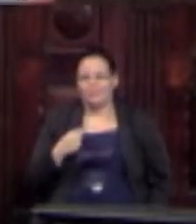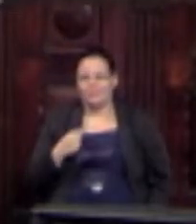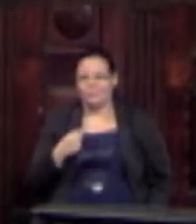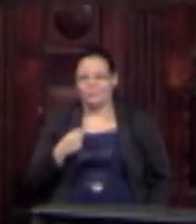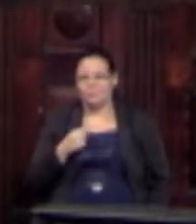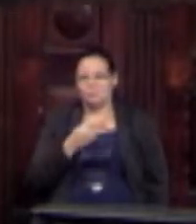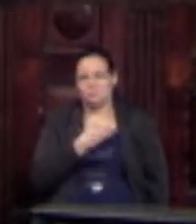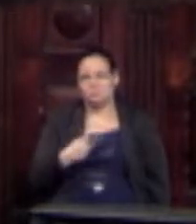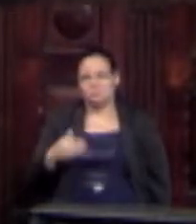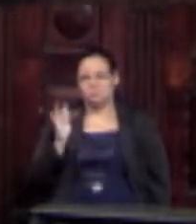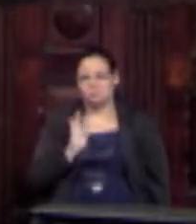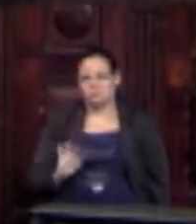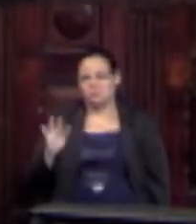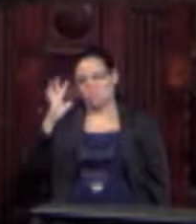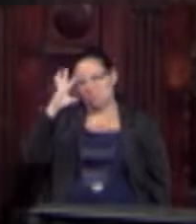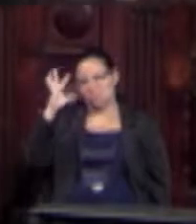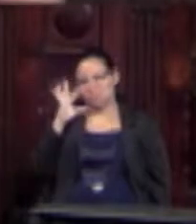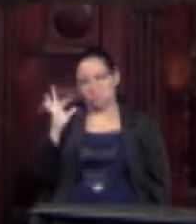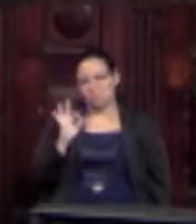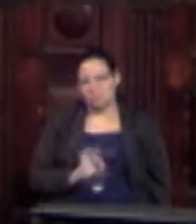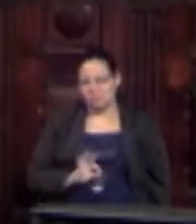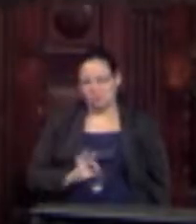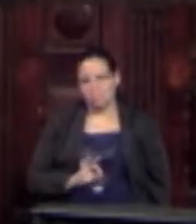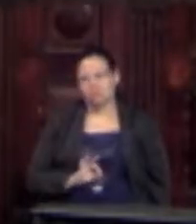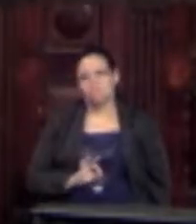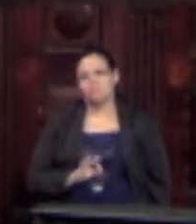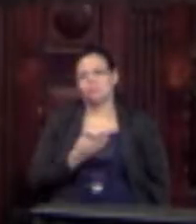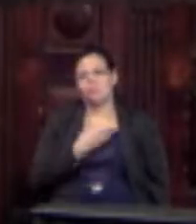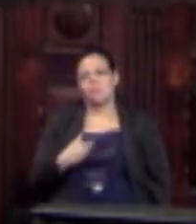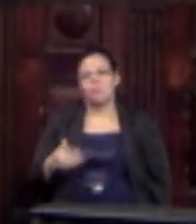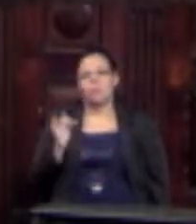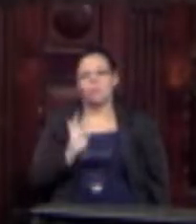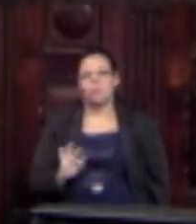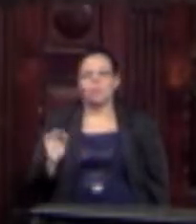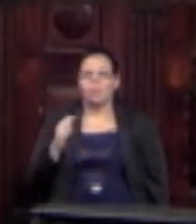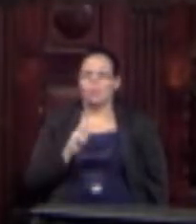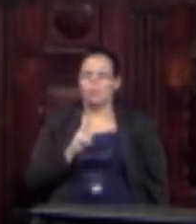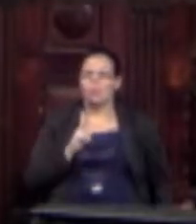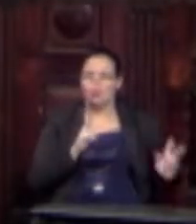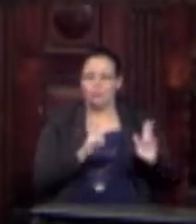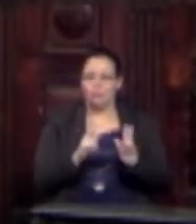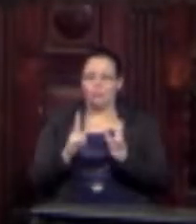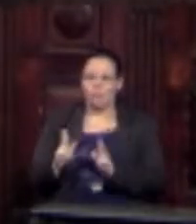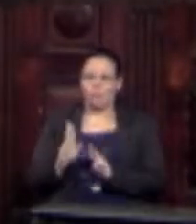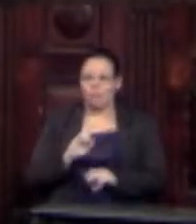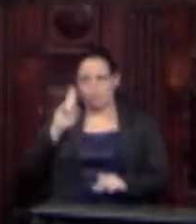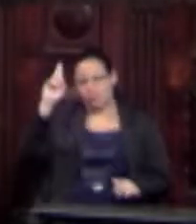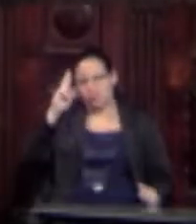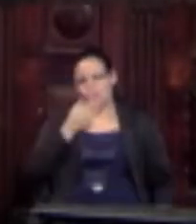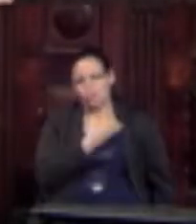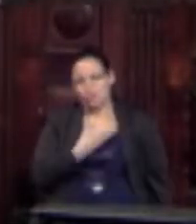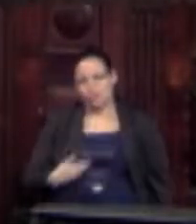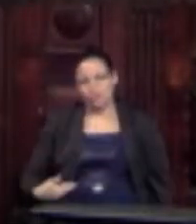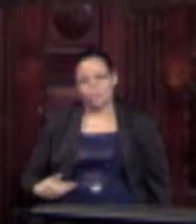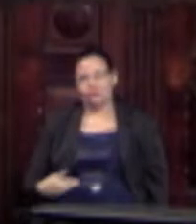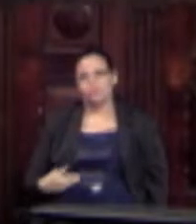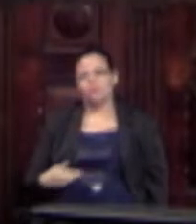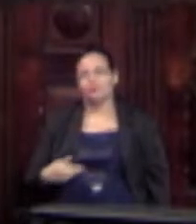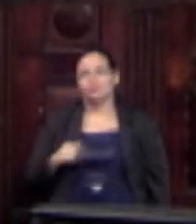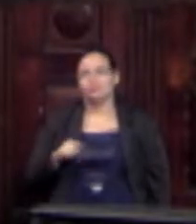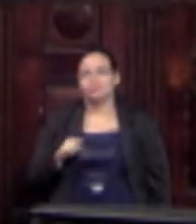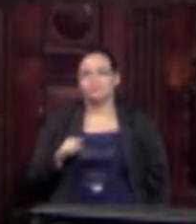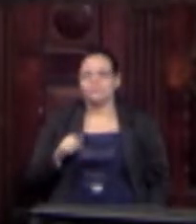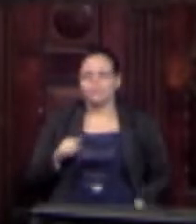Eu não entendo nada de pilotar avião. É o mesmo que os representantes do governo entendem da concessão